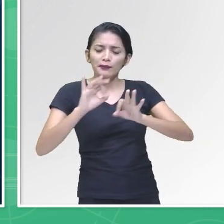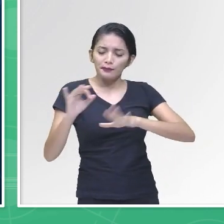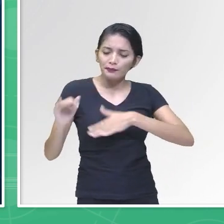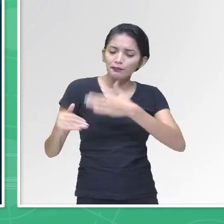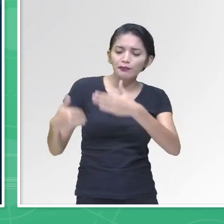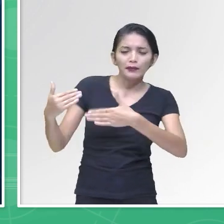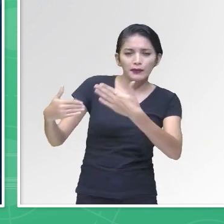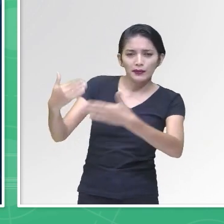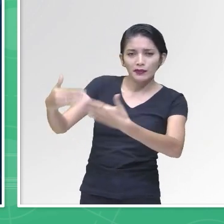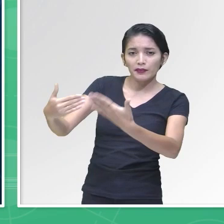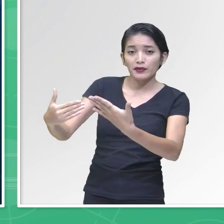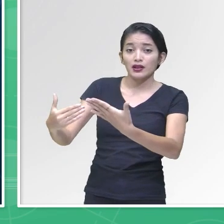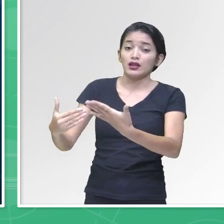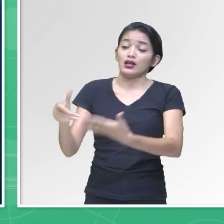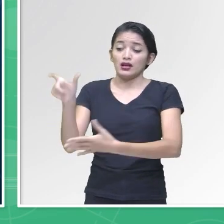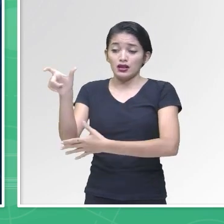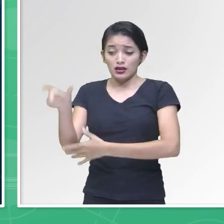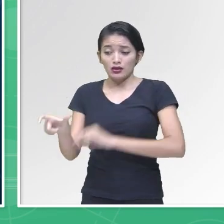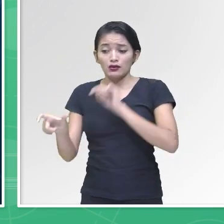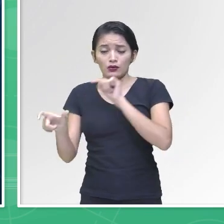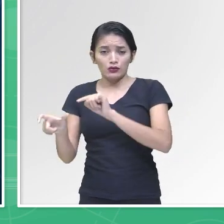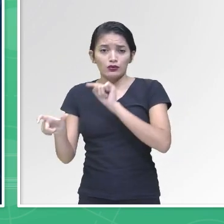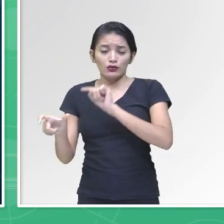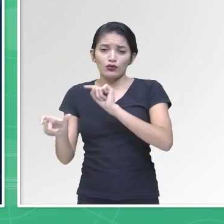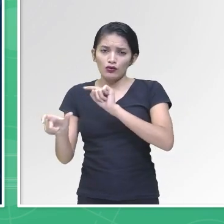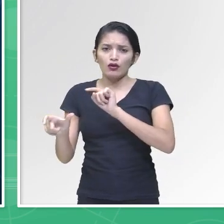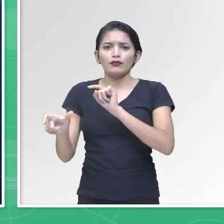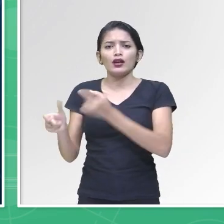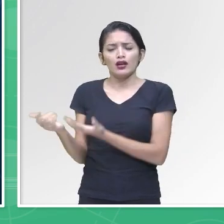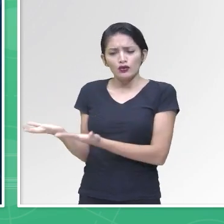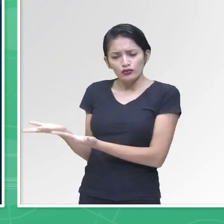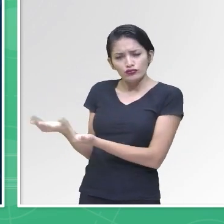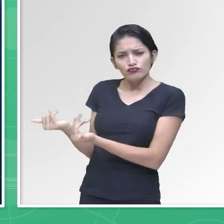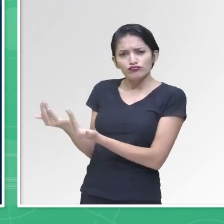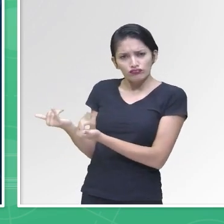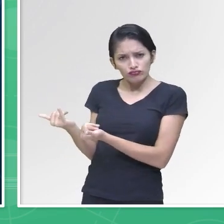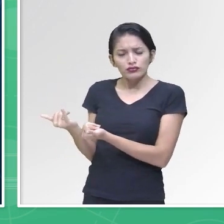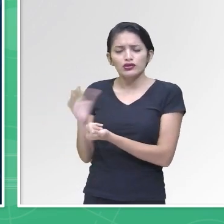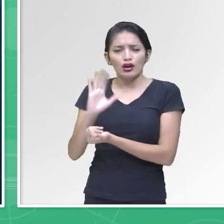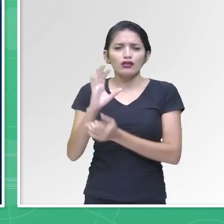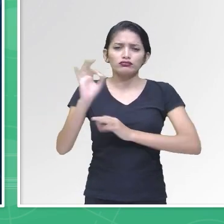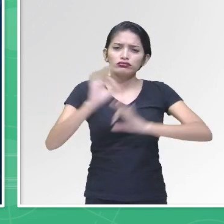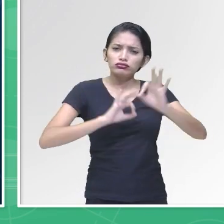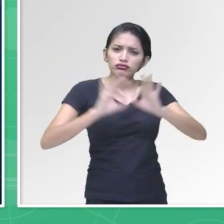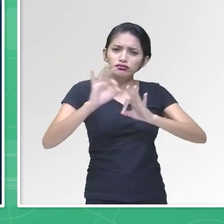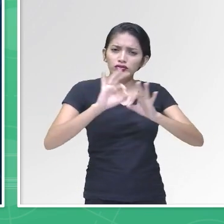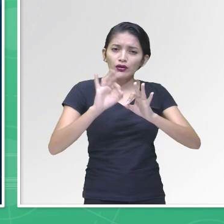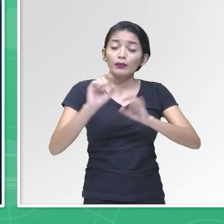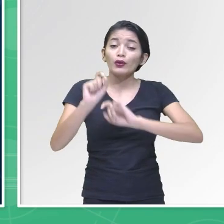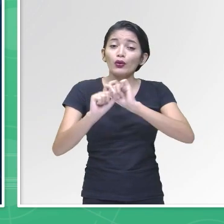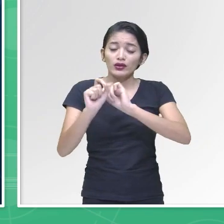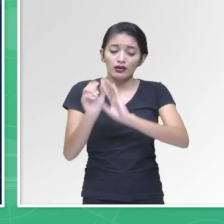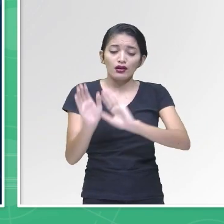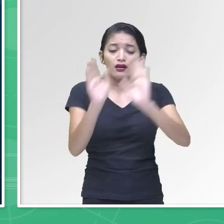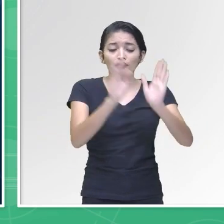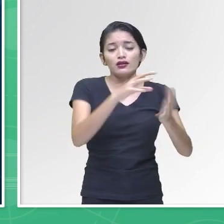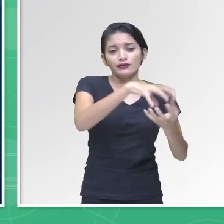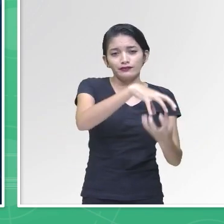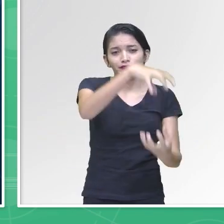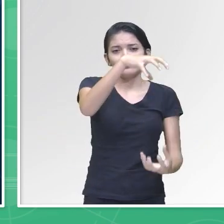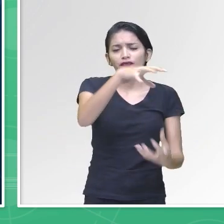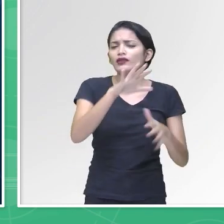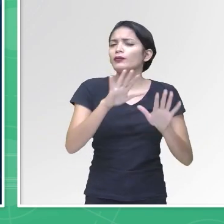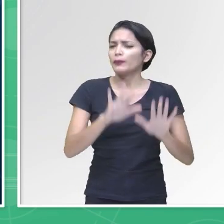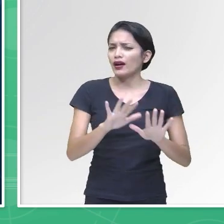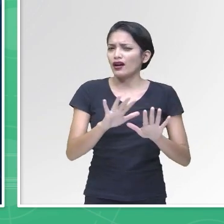em que o indivíduo considerado jovem se prepara para a fase adulta. Mas será